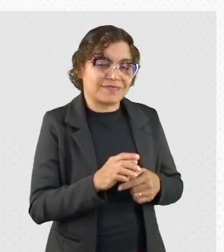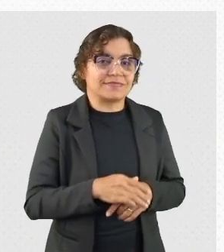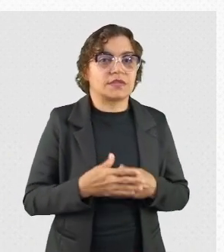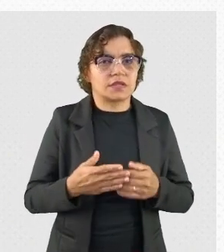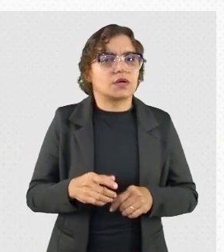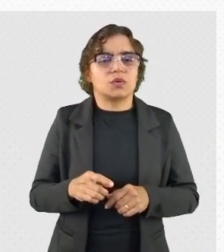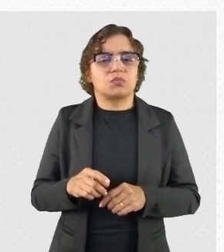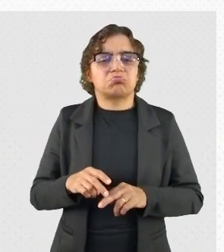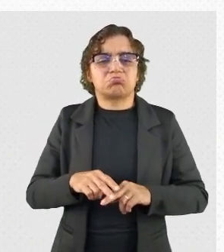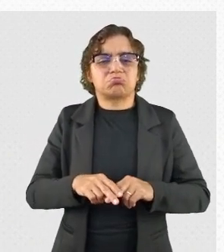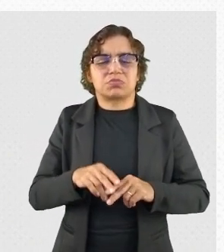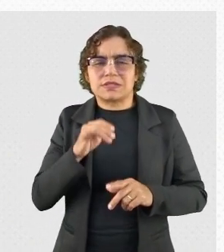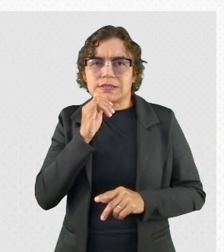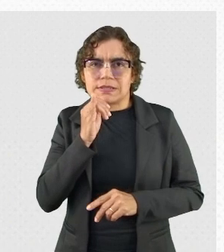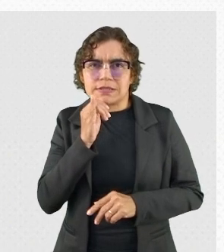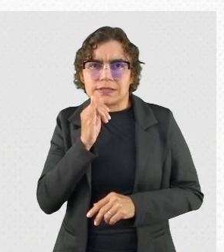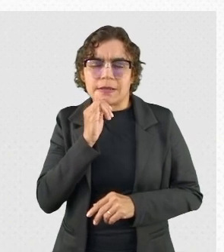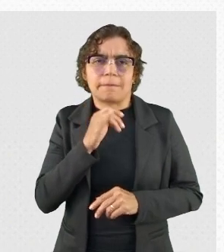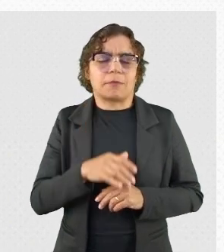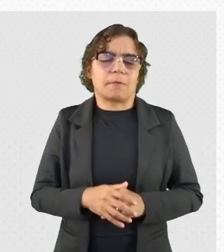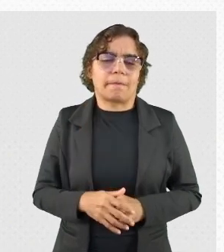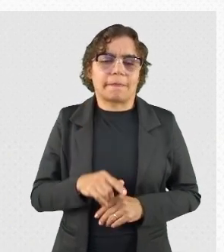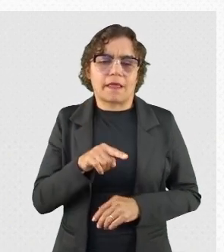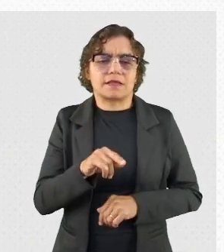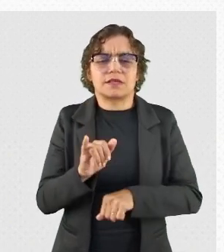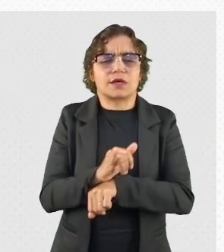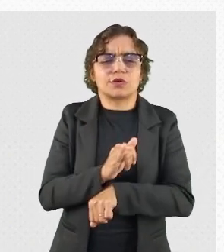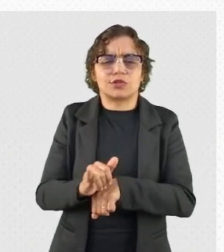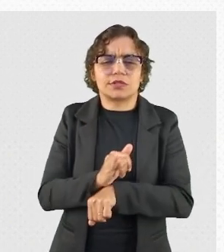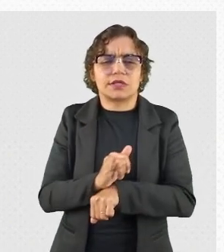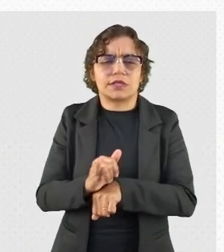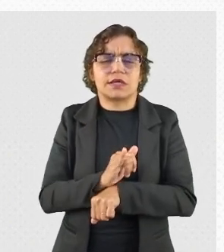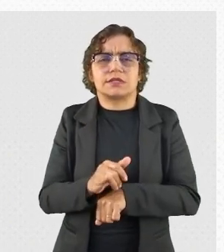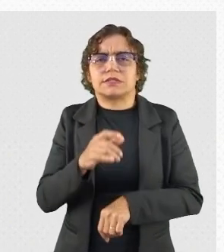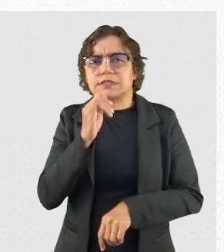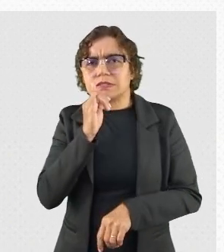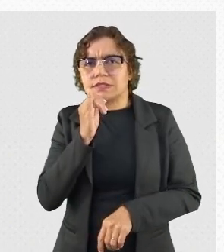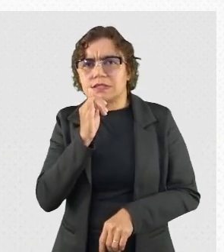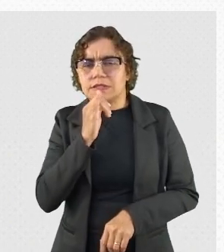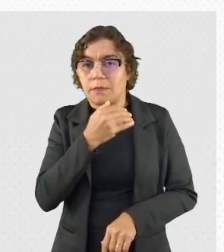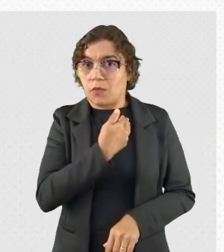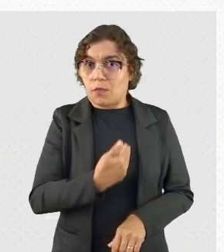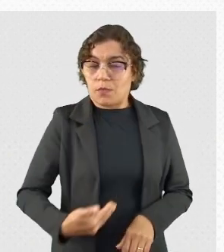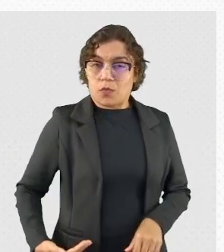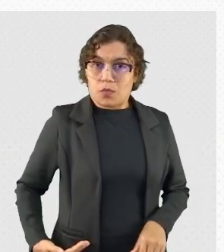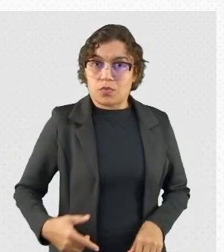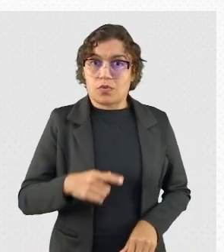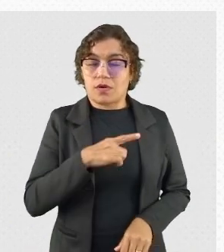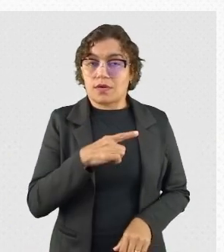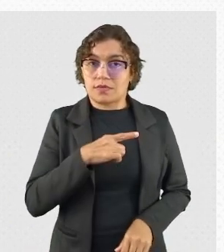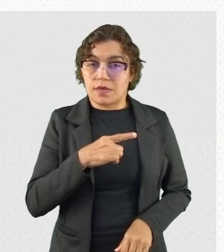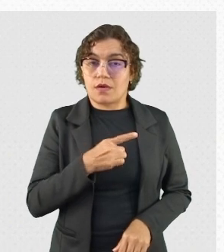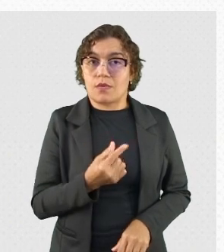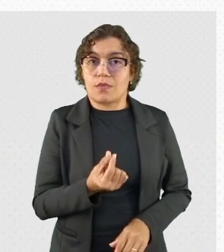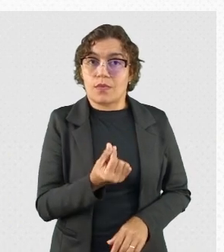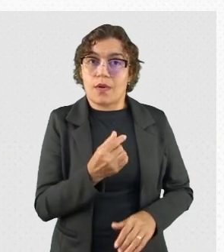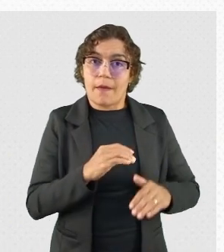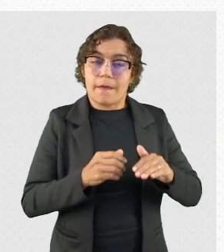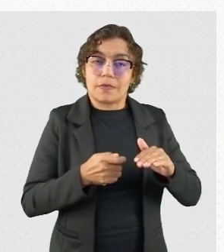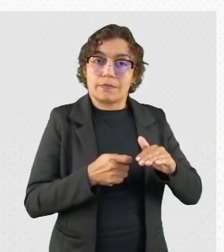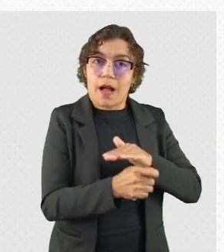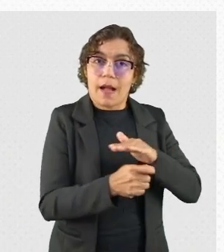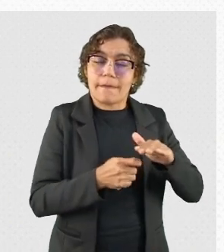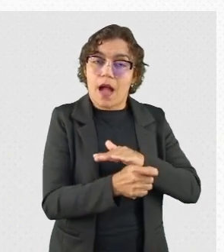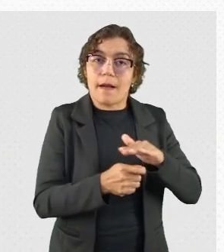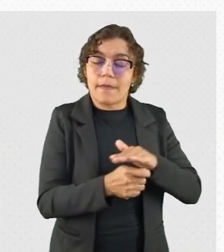medida aqui, ela onerava os cofres públicos, porque saía de algum lugar esse dinheiro. E também aumentava os impostos,